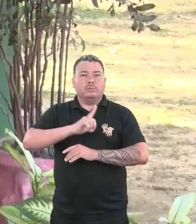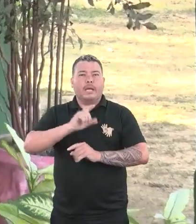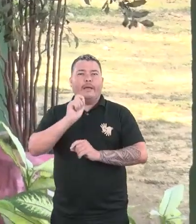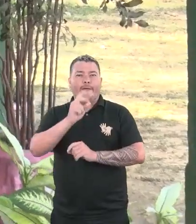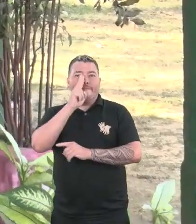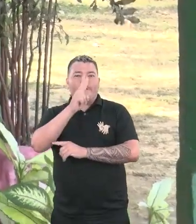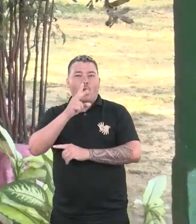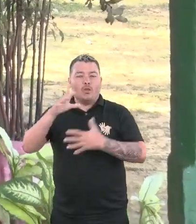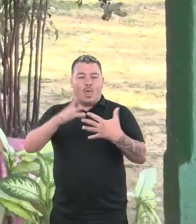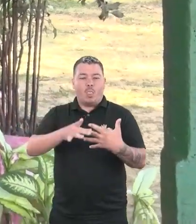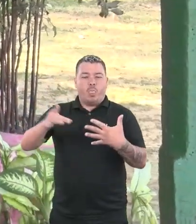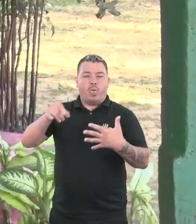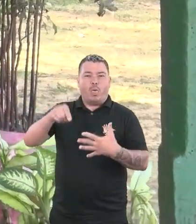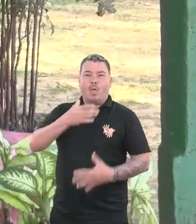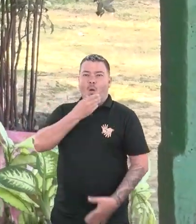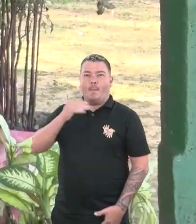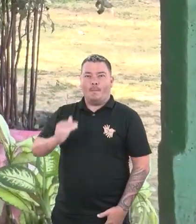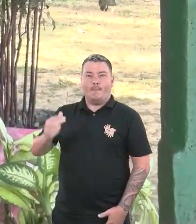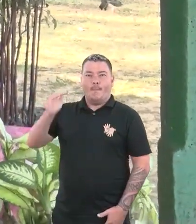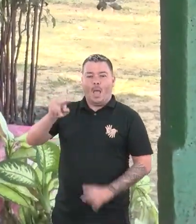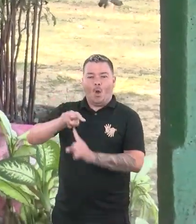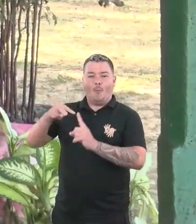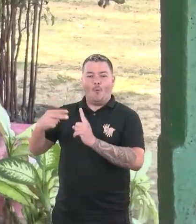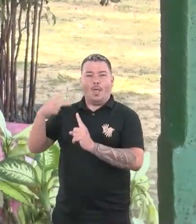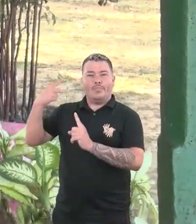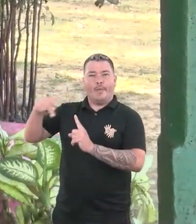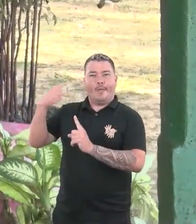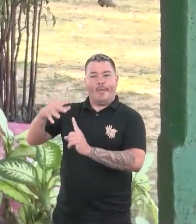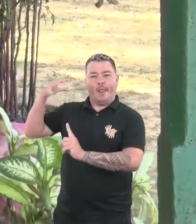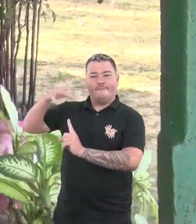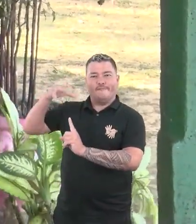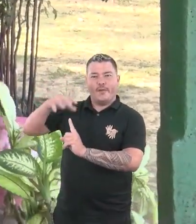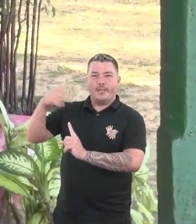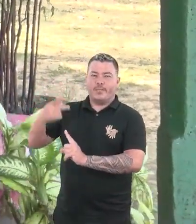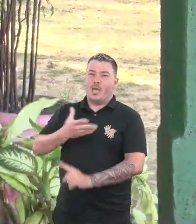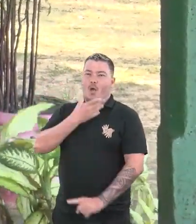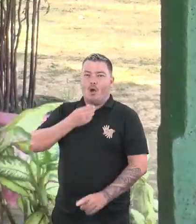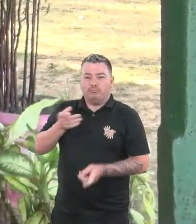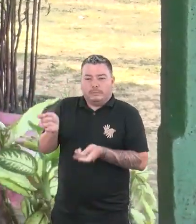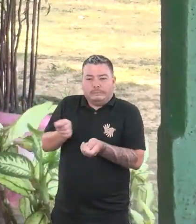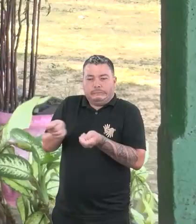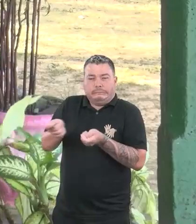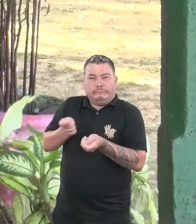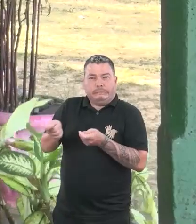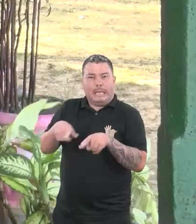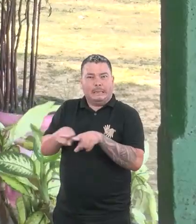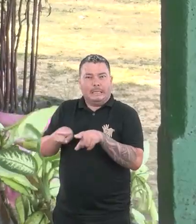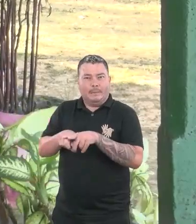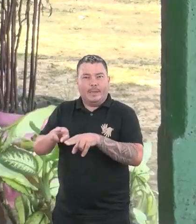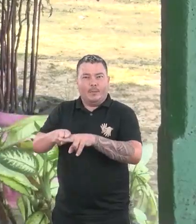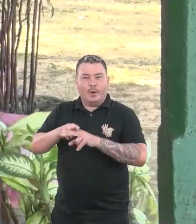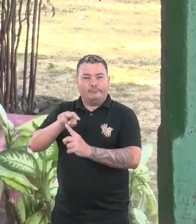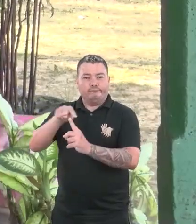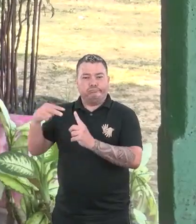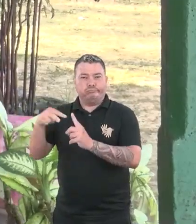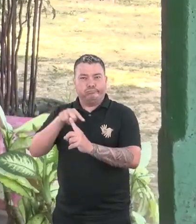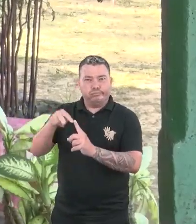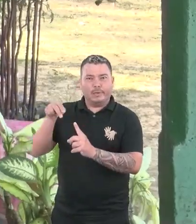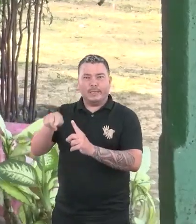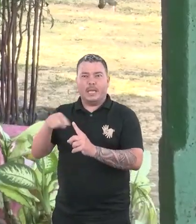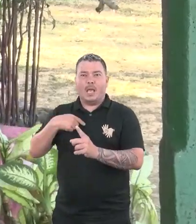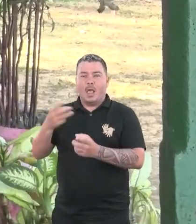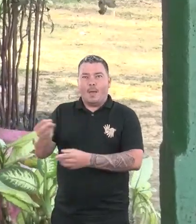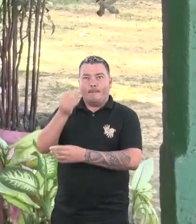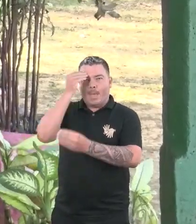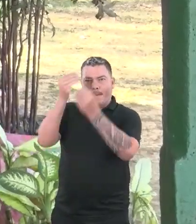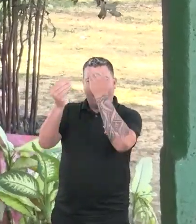se privilegiar a história a partir do olhar do homem, a partir da perspectiva maniqueísta, a partir de uma perspectiva mnemônica, ou